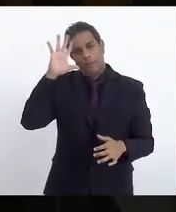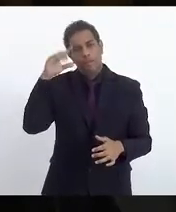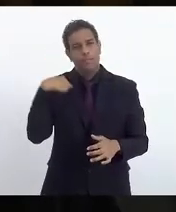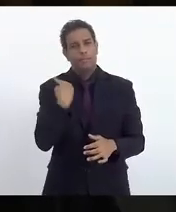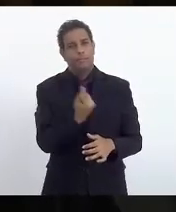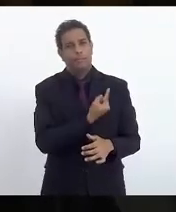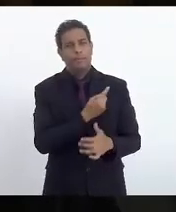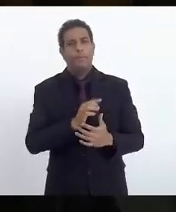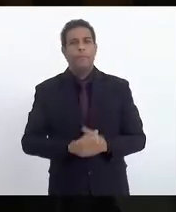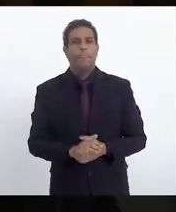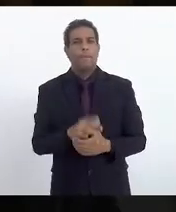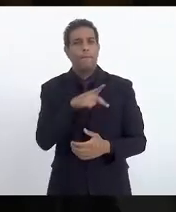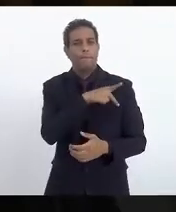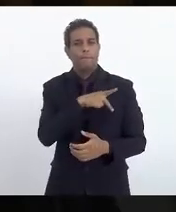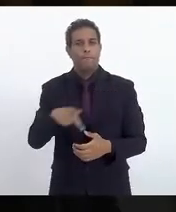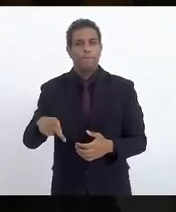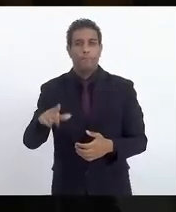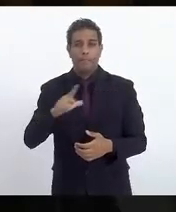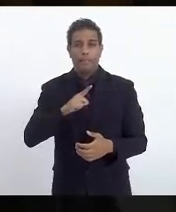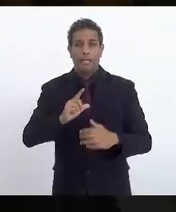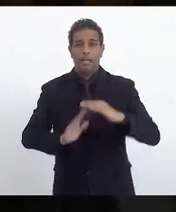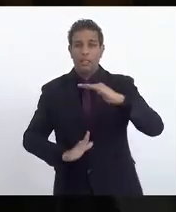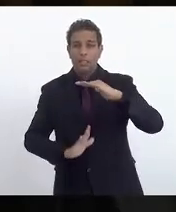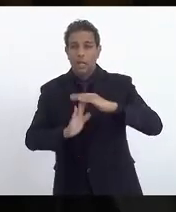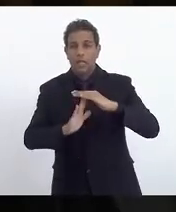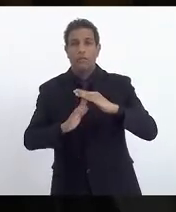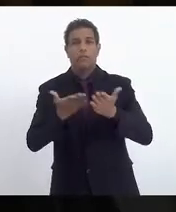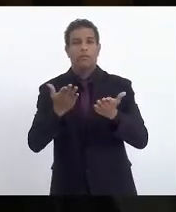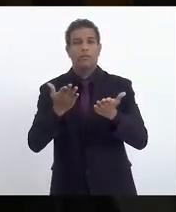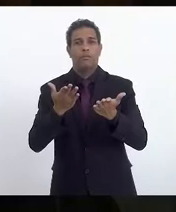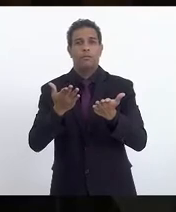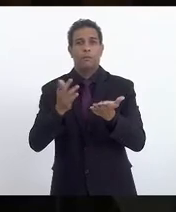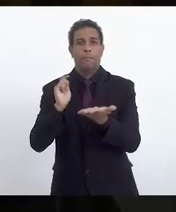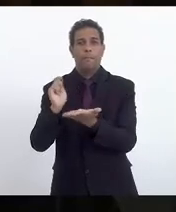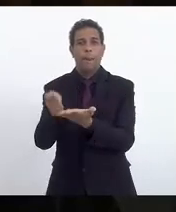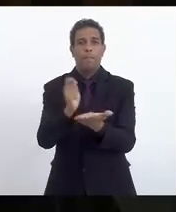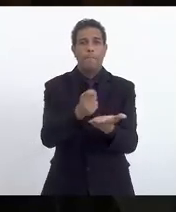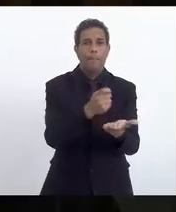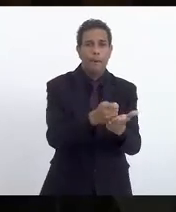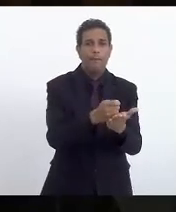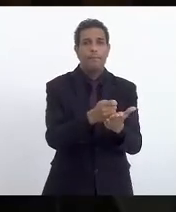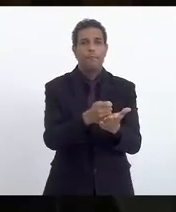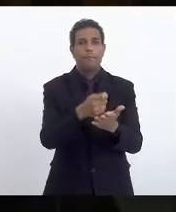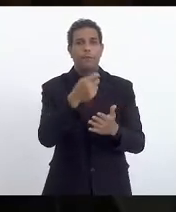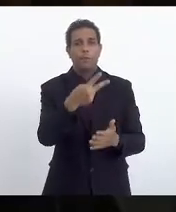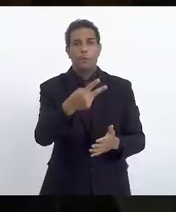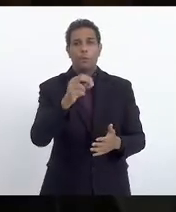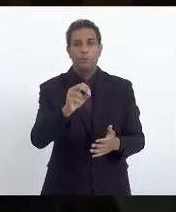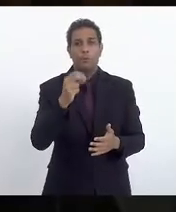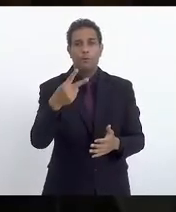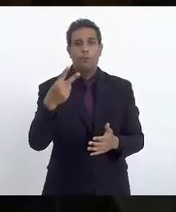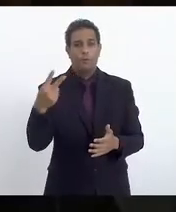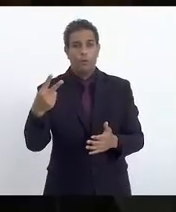senhora presidente que só vai ter teto de gastos e em 2022